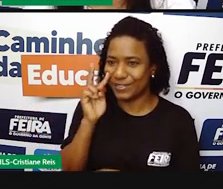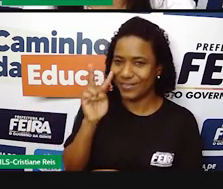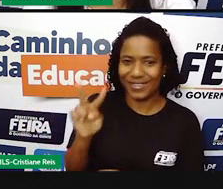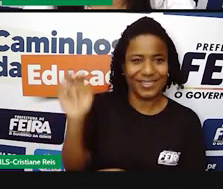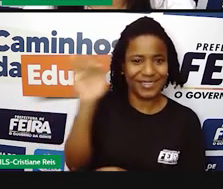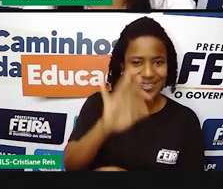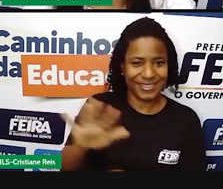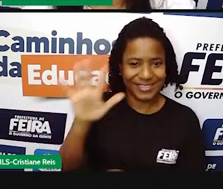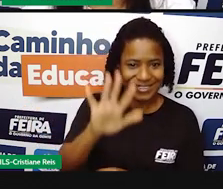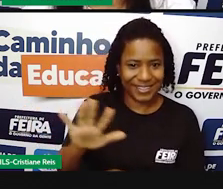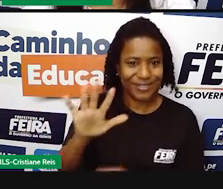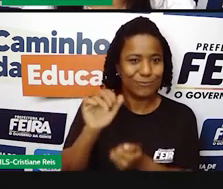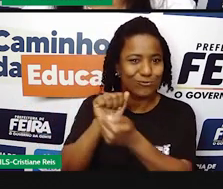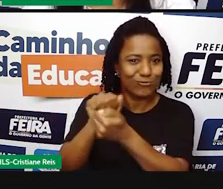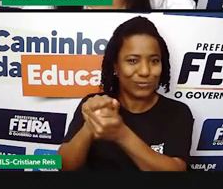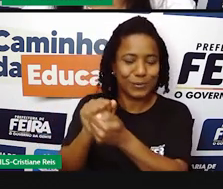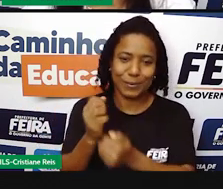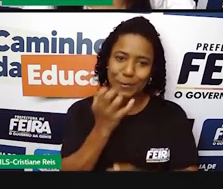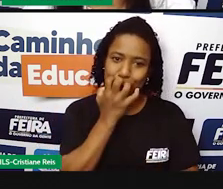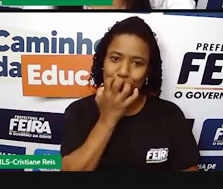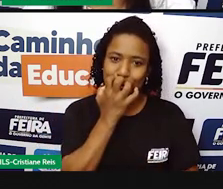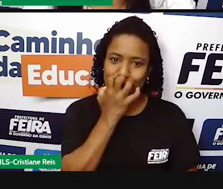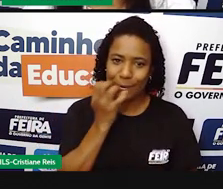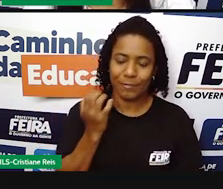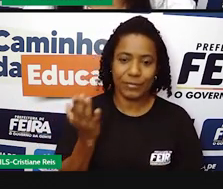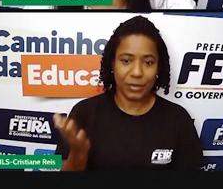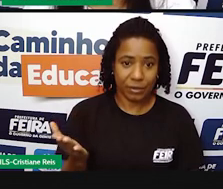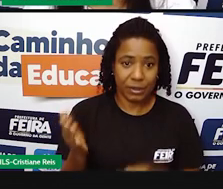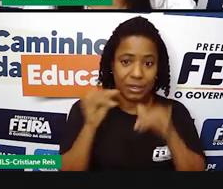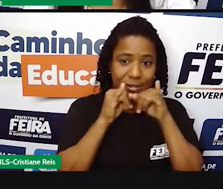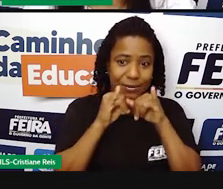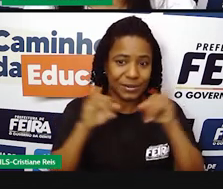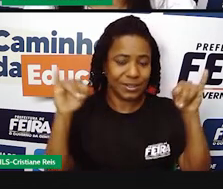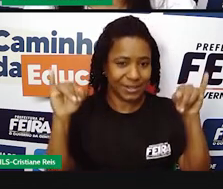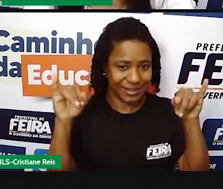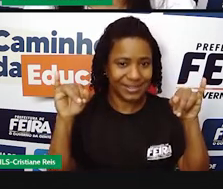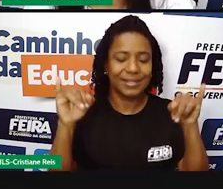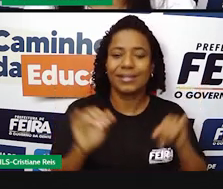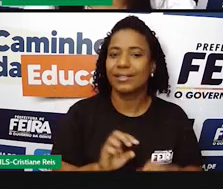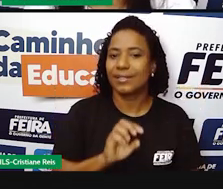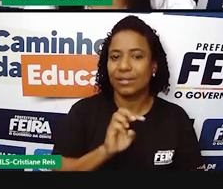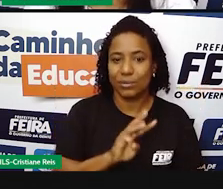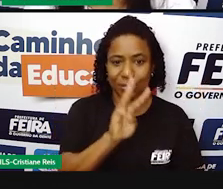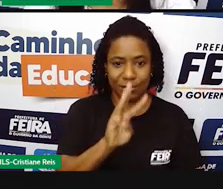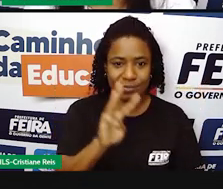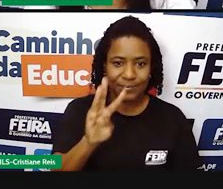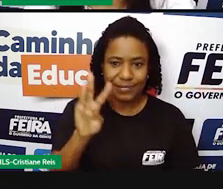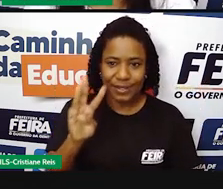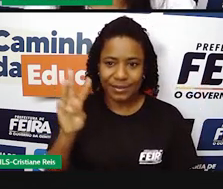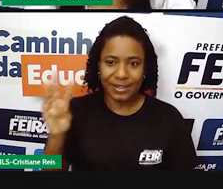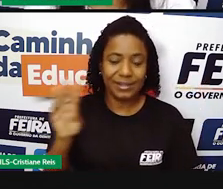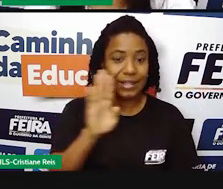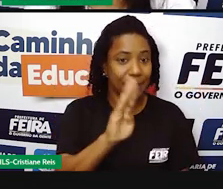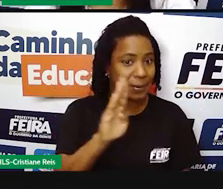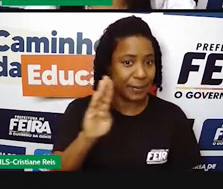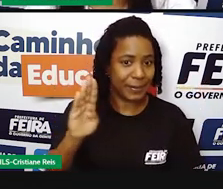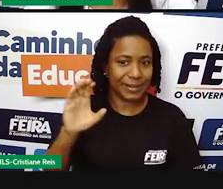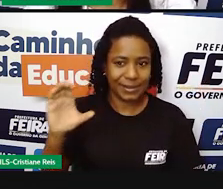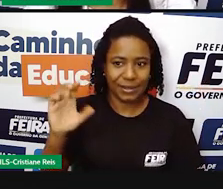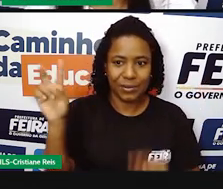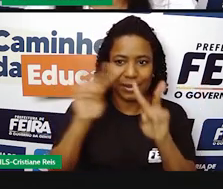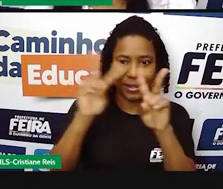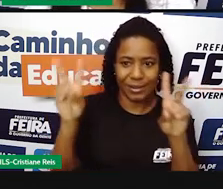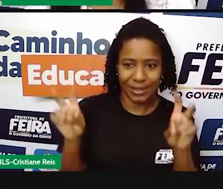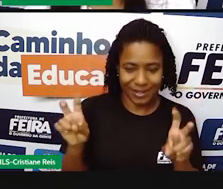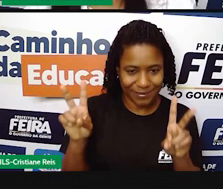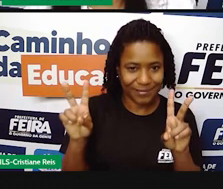com o Kurt. Essa notícia aí está disponível nesse site, né, BBC, com o título Cães Guias Surdos,